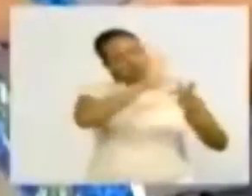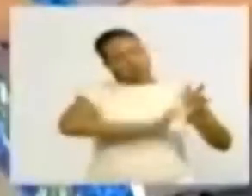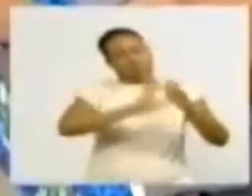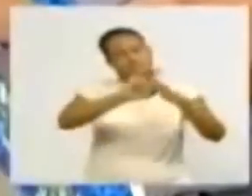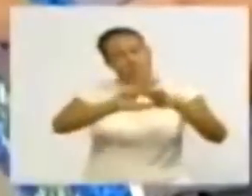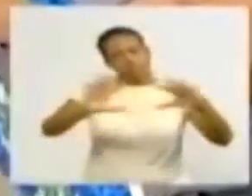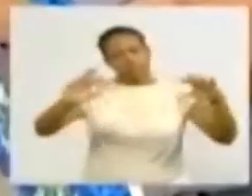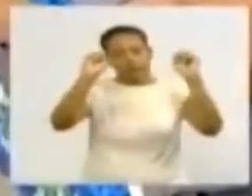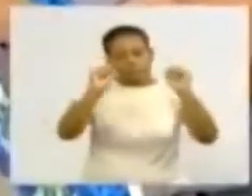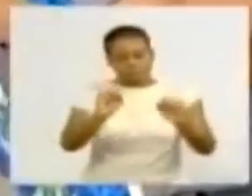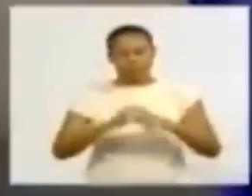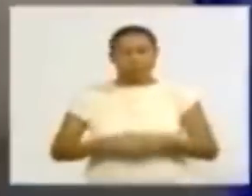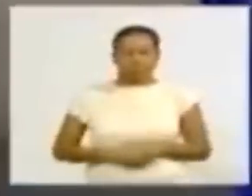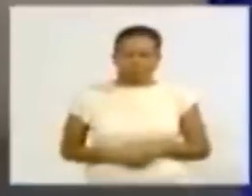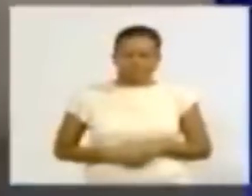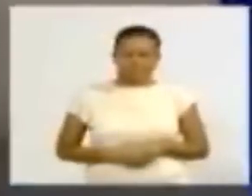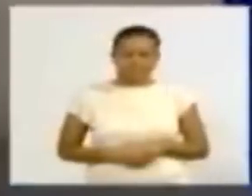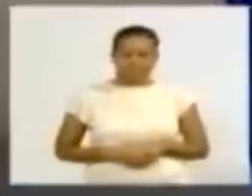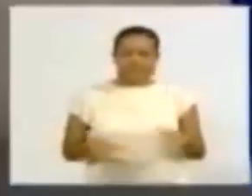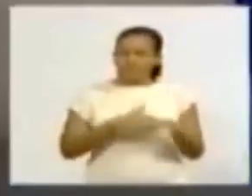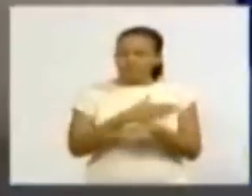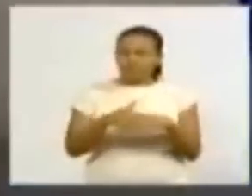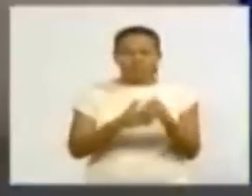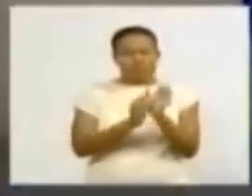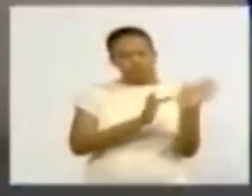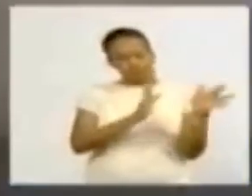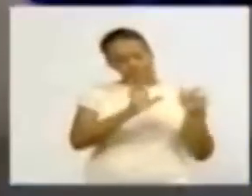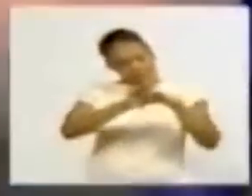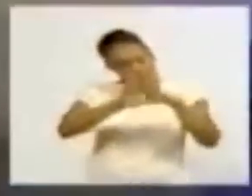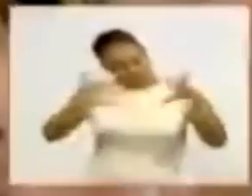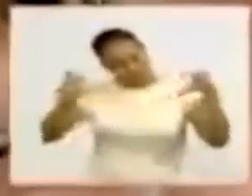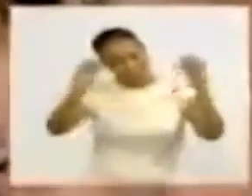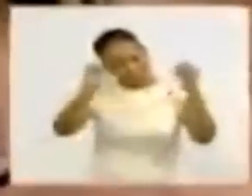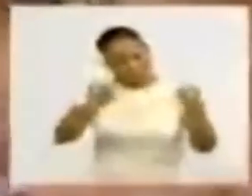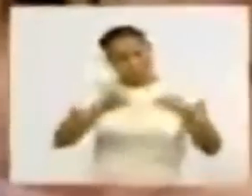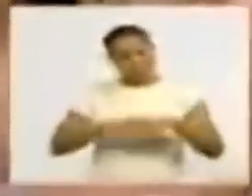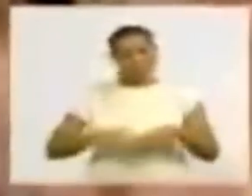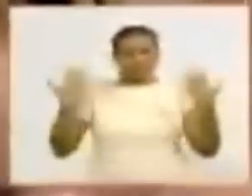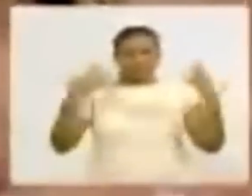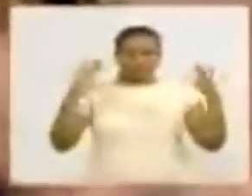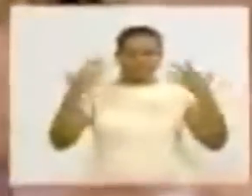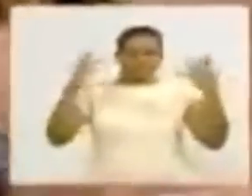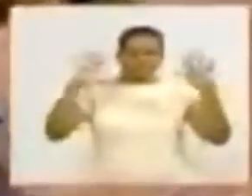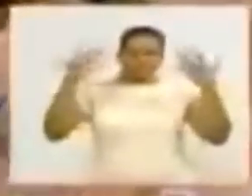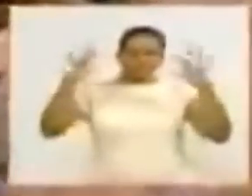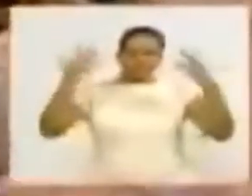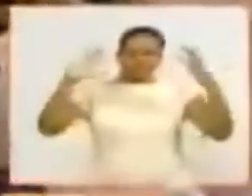Jesus. Nada. Absolutamente nada.